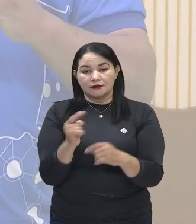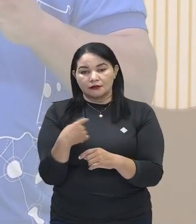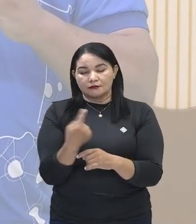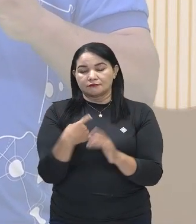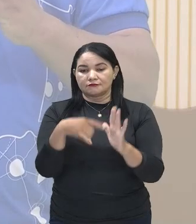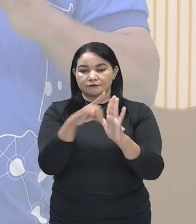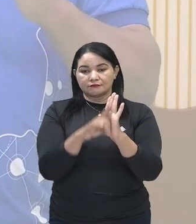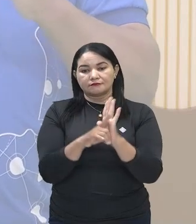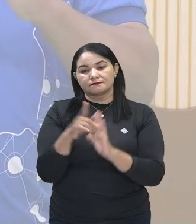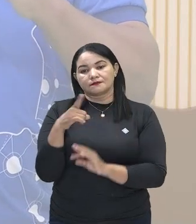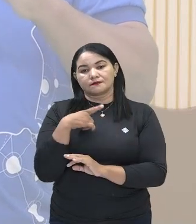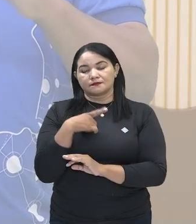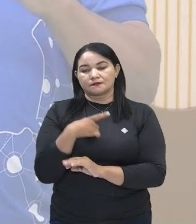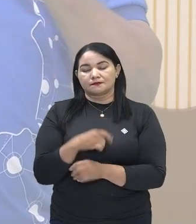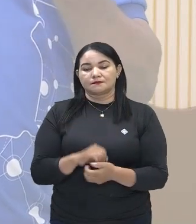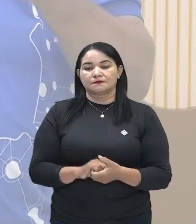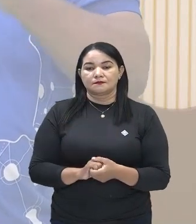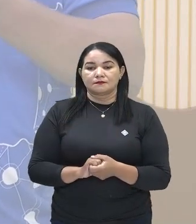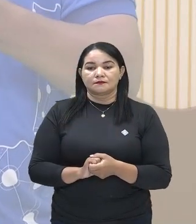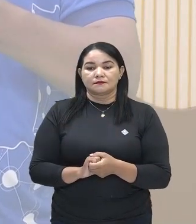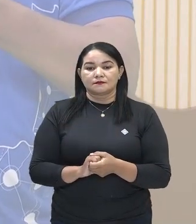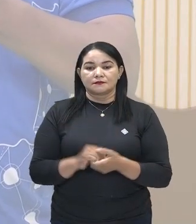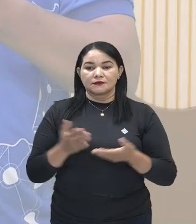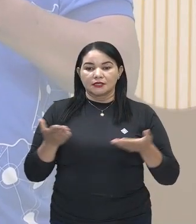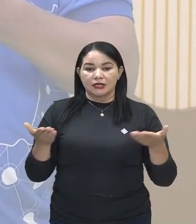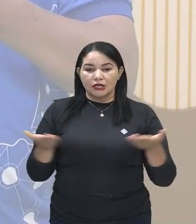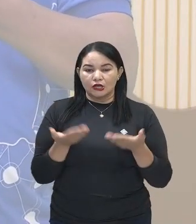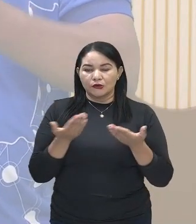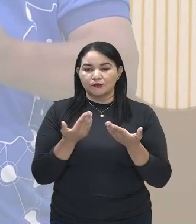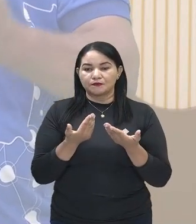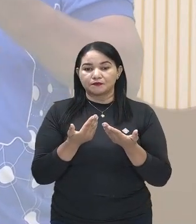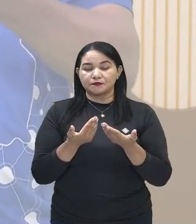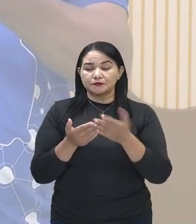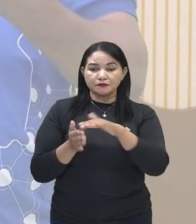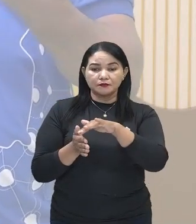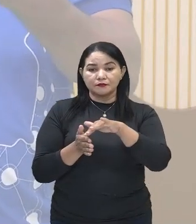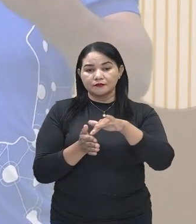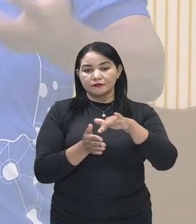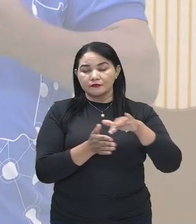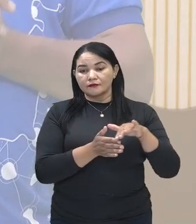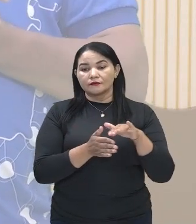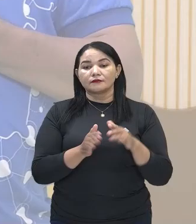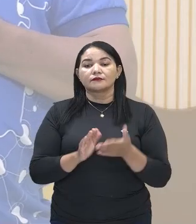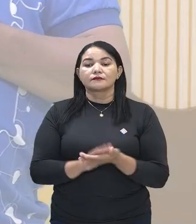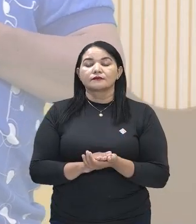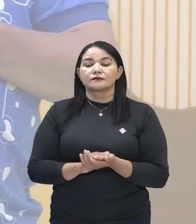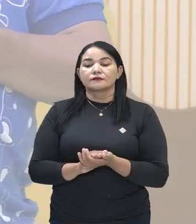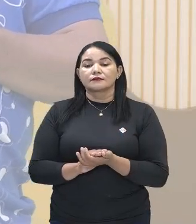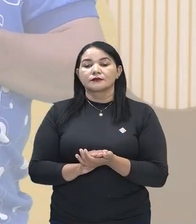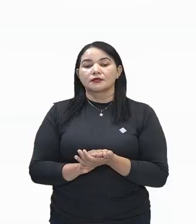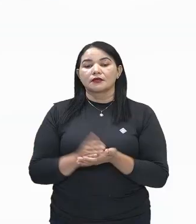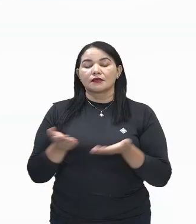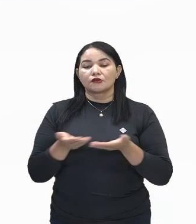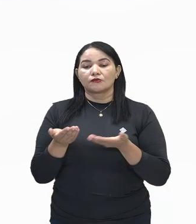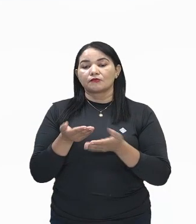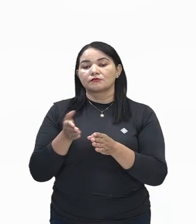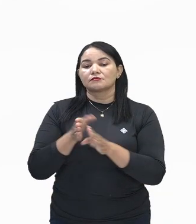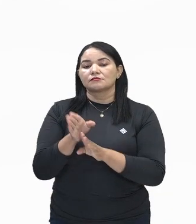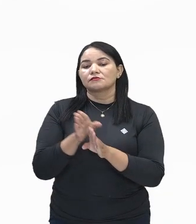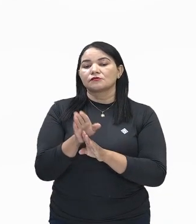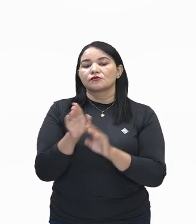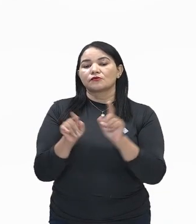Então, vamos agora fechar a Constituição nesse artigo e vamos ver o que vai nos orientar aí, ó.